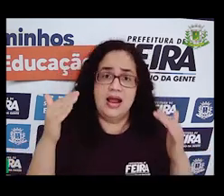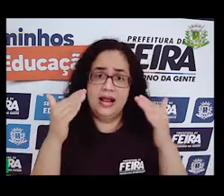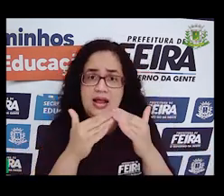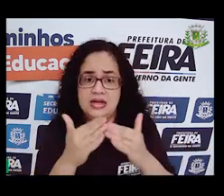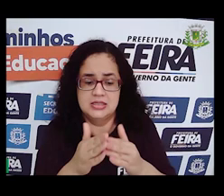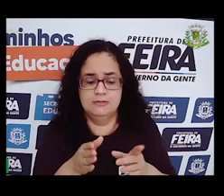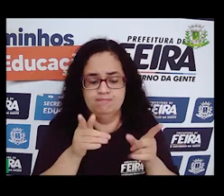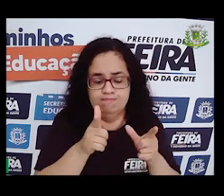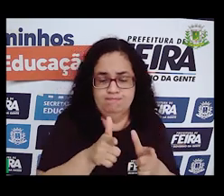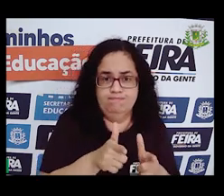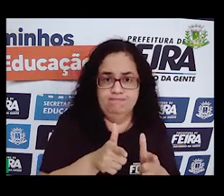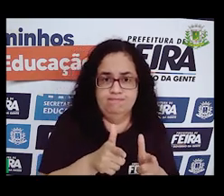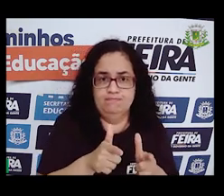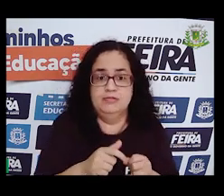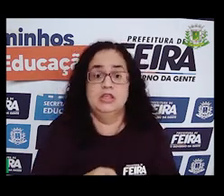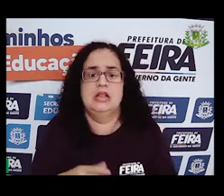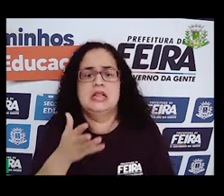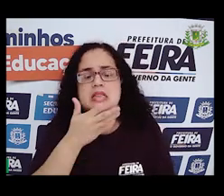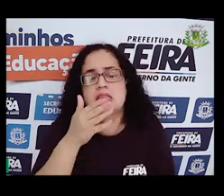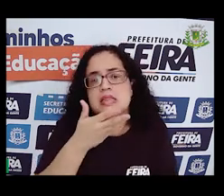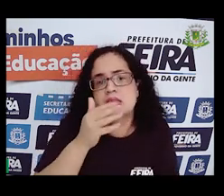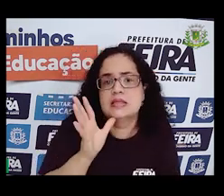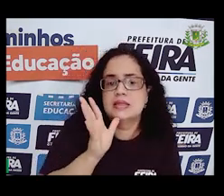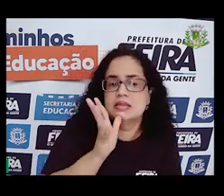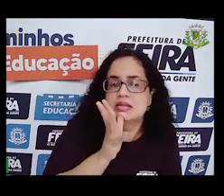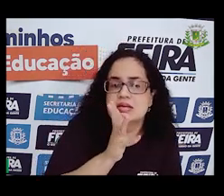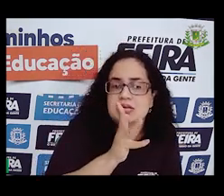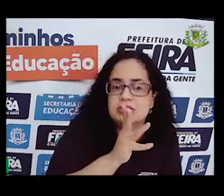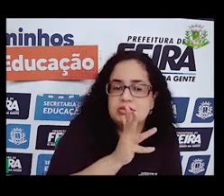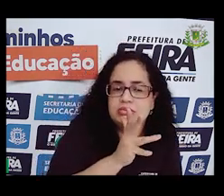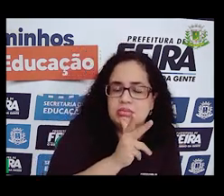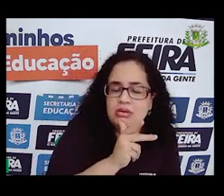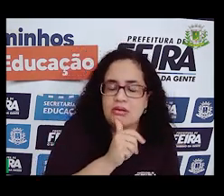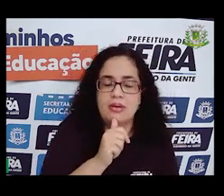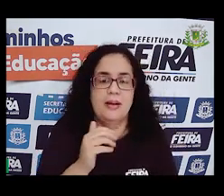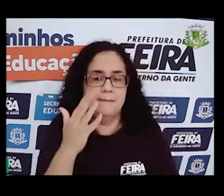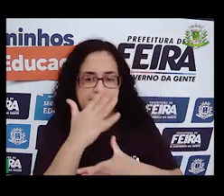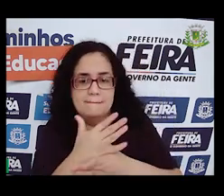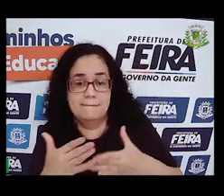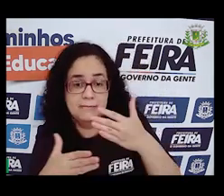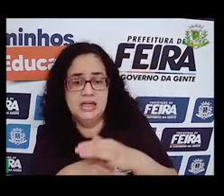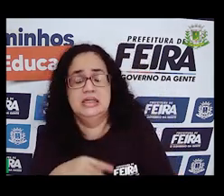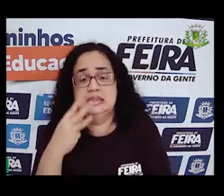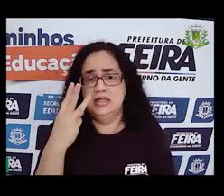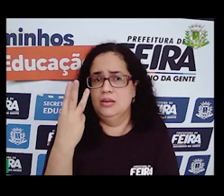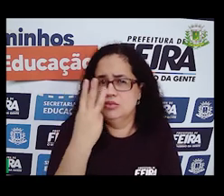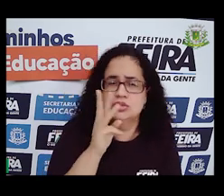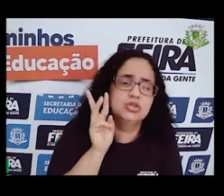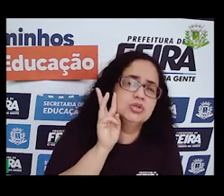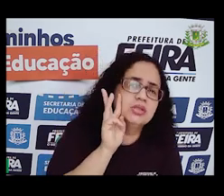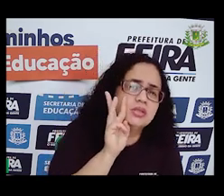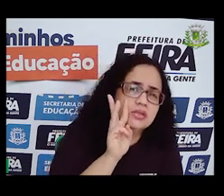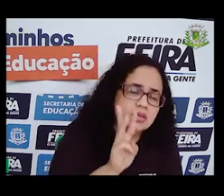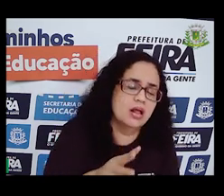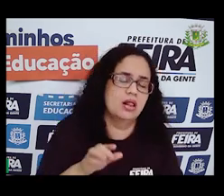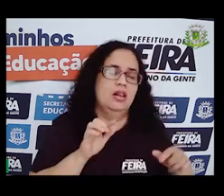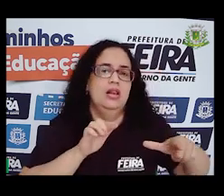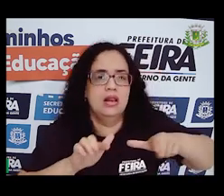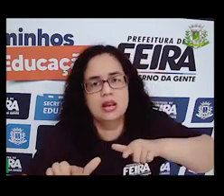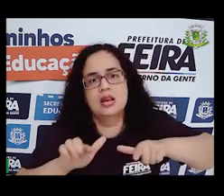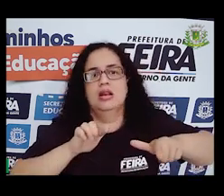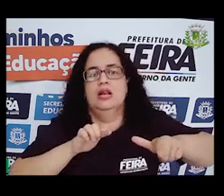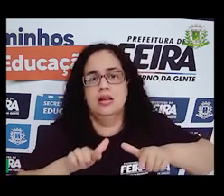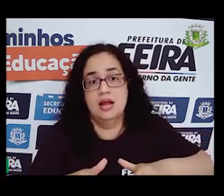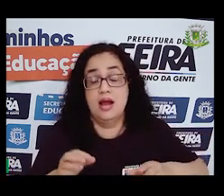de tijolos. Demorou mais para construí-la, mas depois dos 3 dias de intenso trabalho,